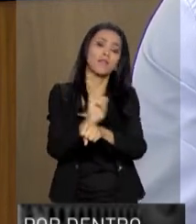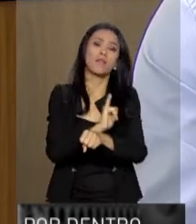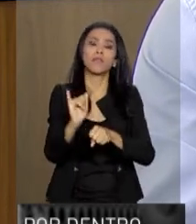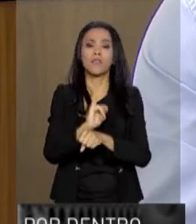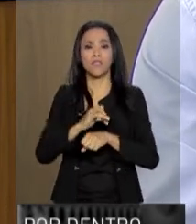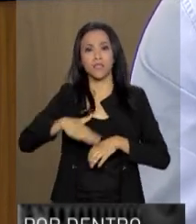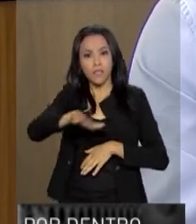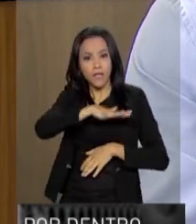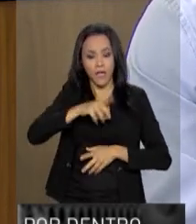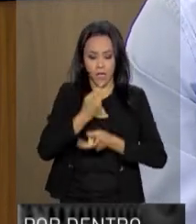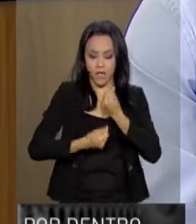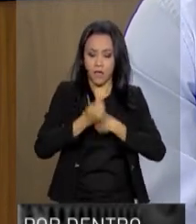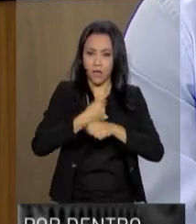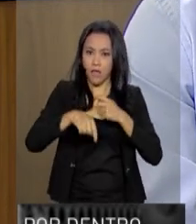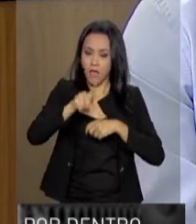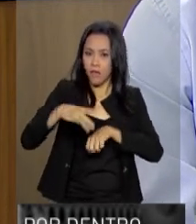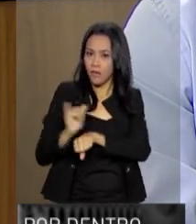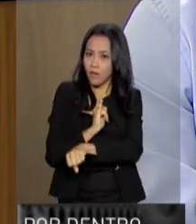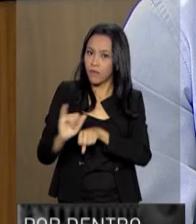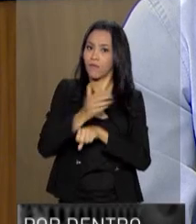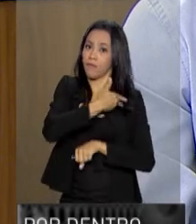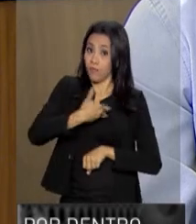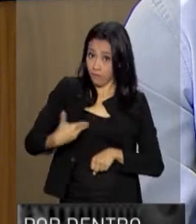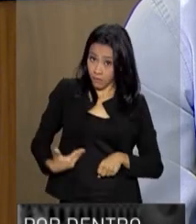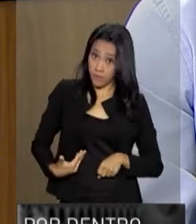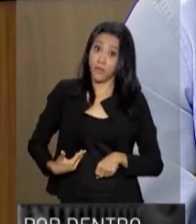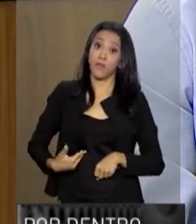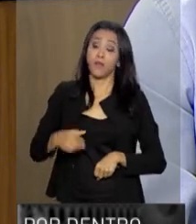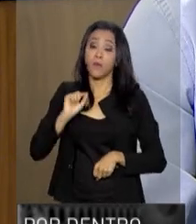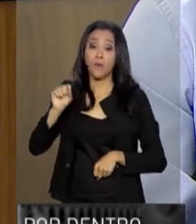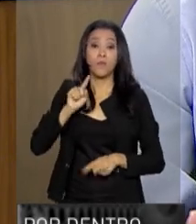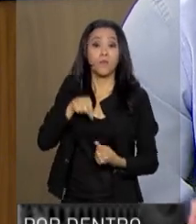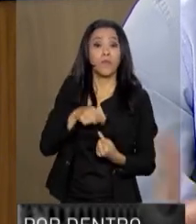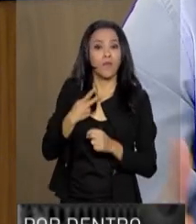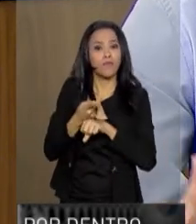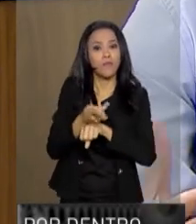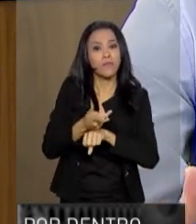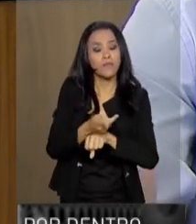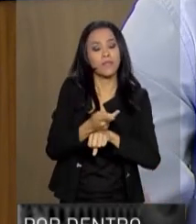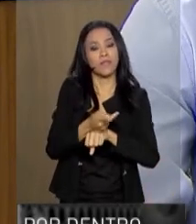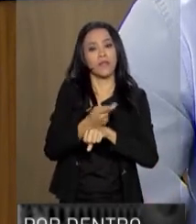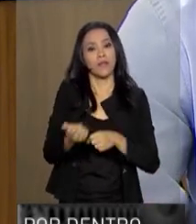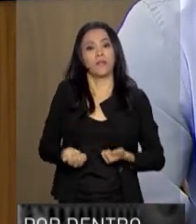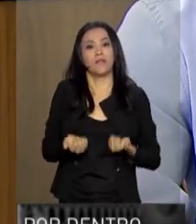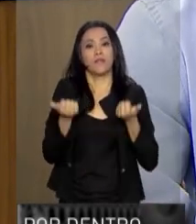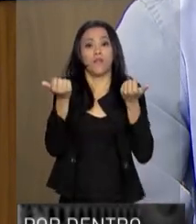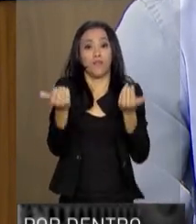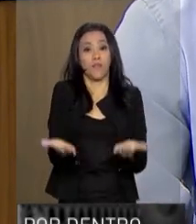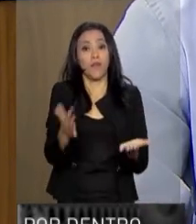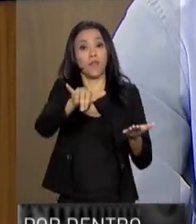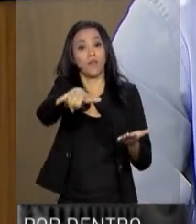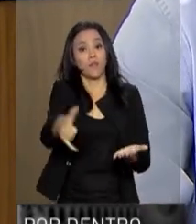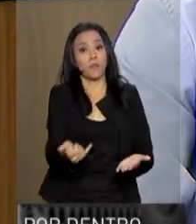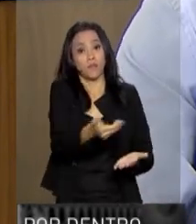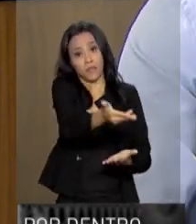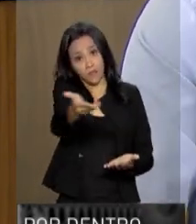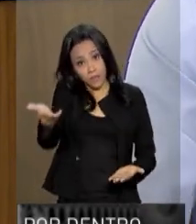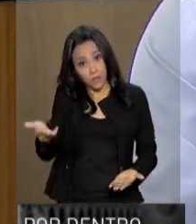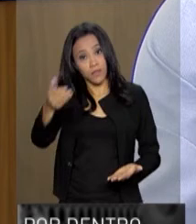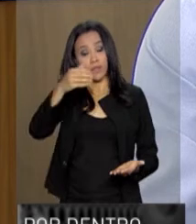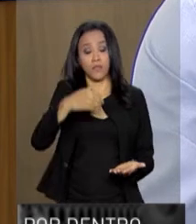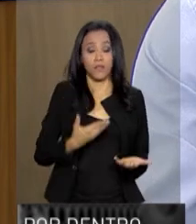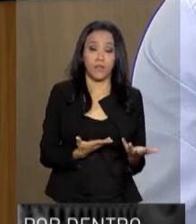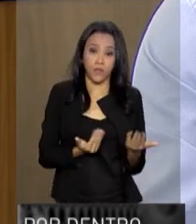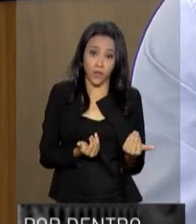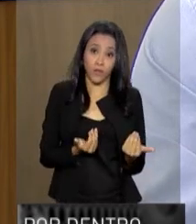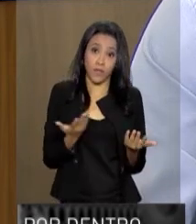estratégia do governo é na busca da entrega de oferta de oportunidades a esses jovens